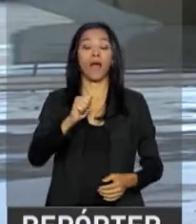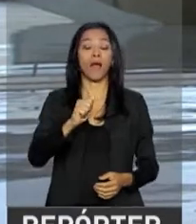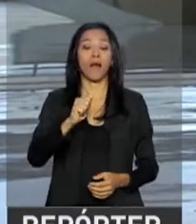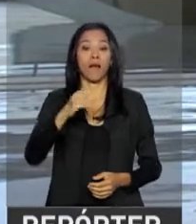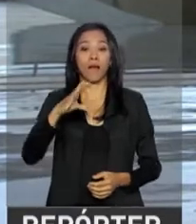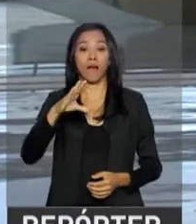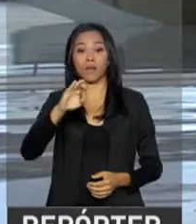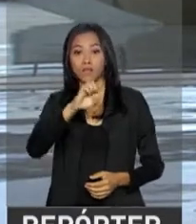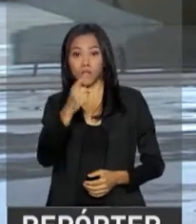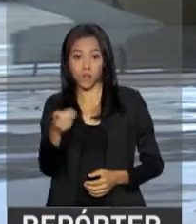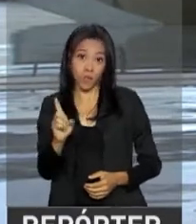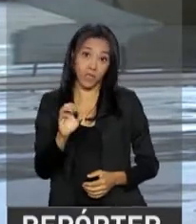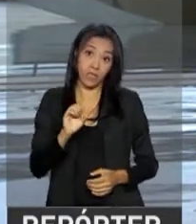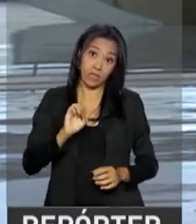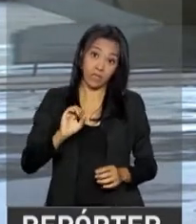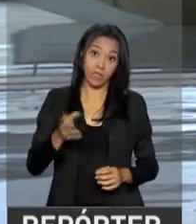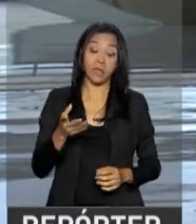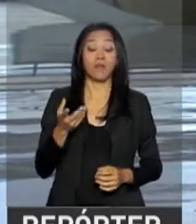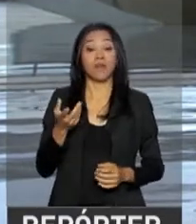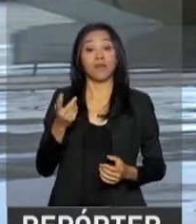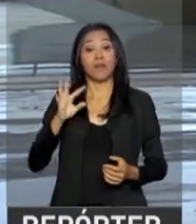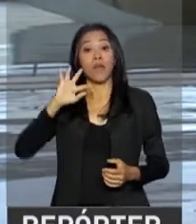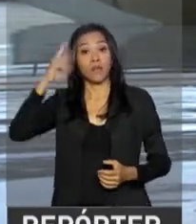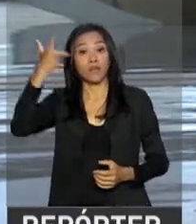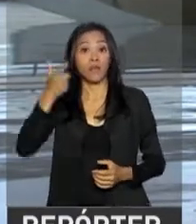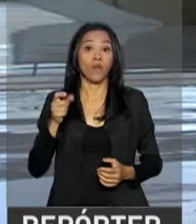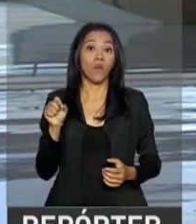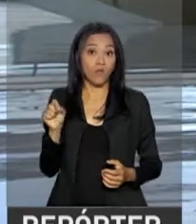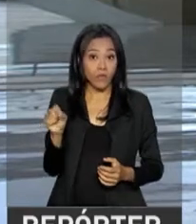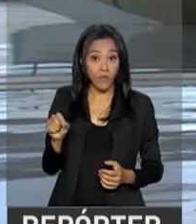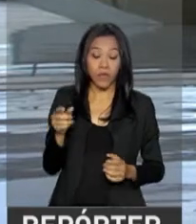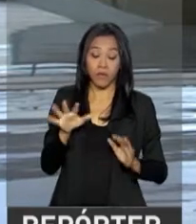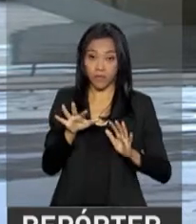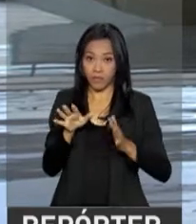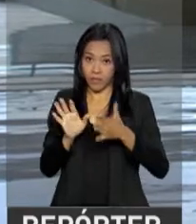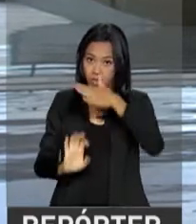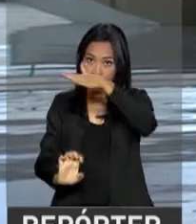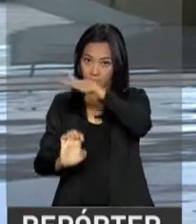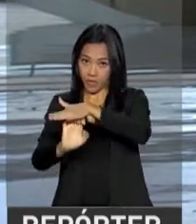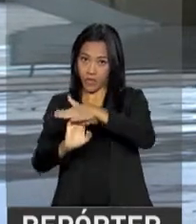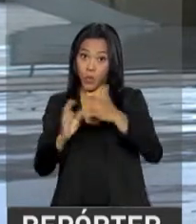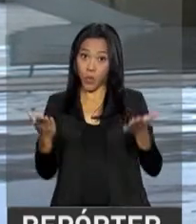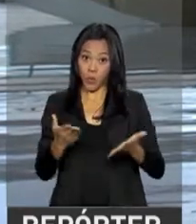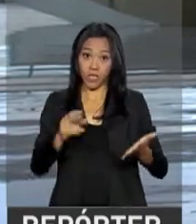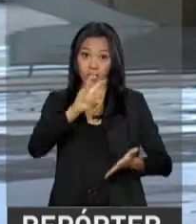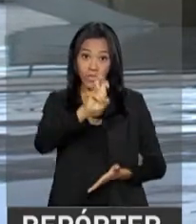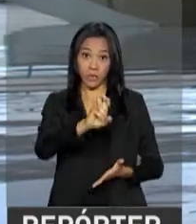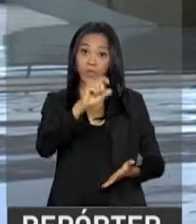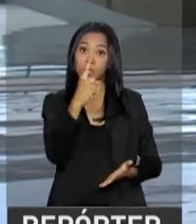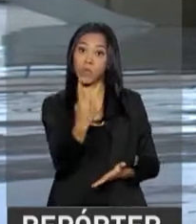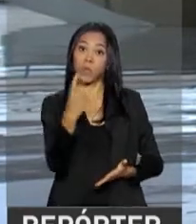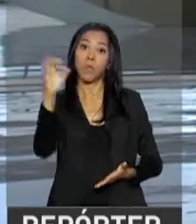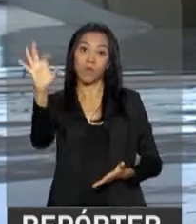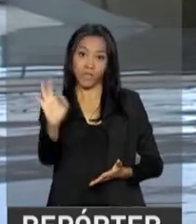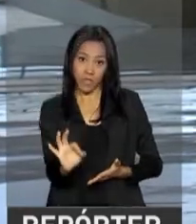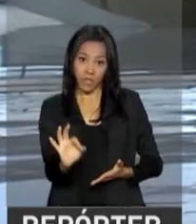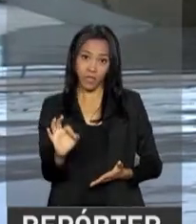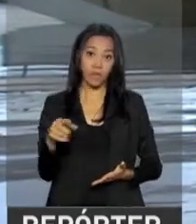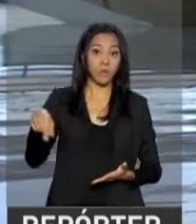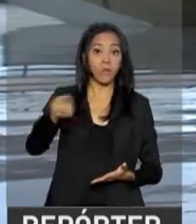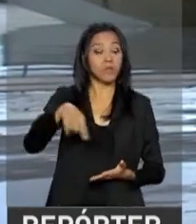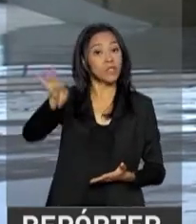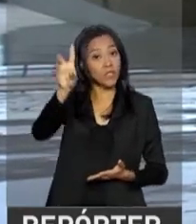a participação do governo federal no capital acionário da eletrobrás que hoje é de 51% de direito das